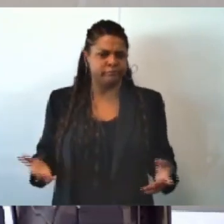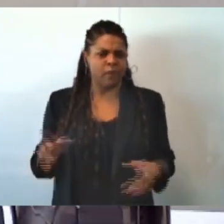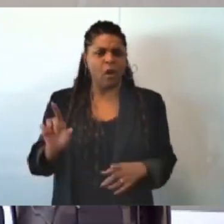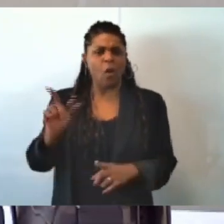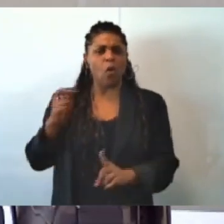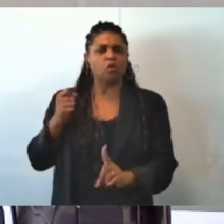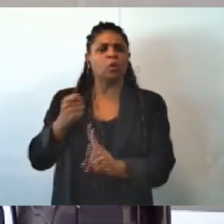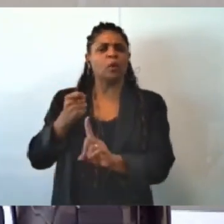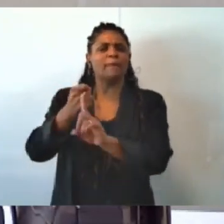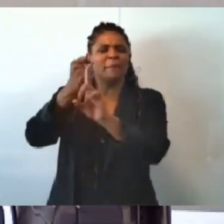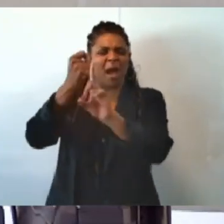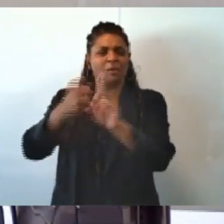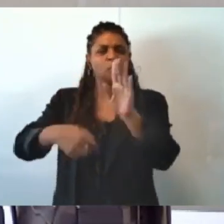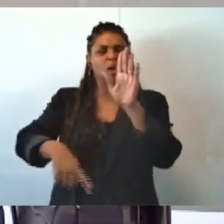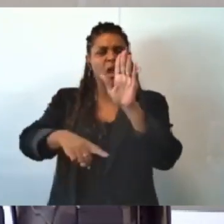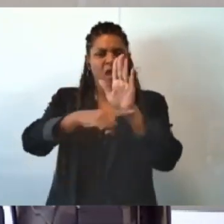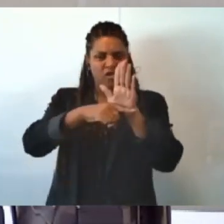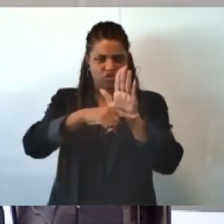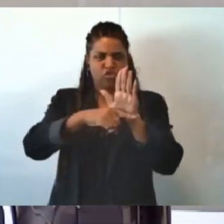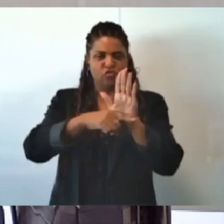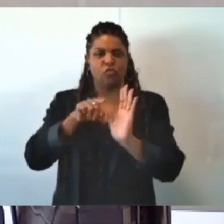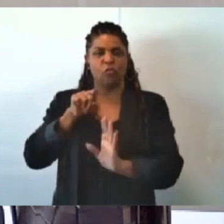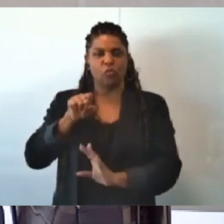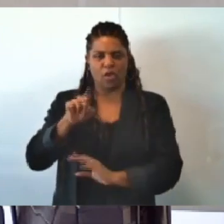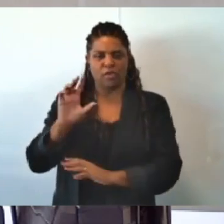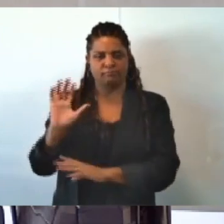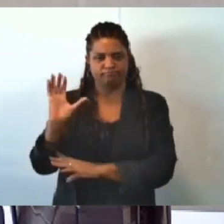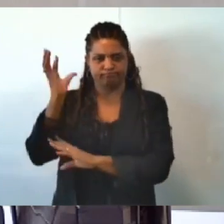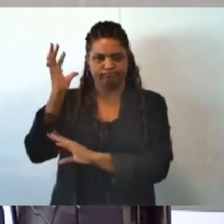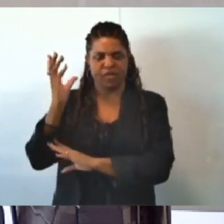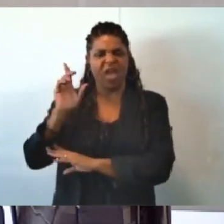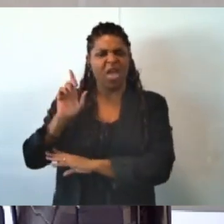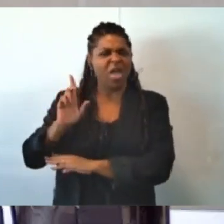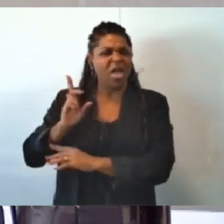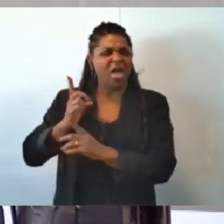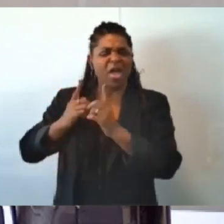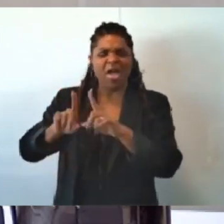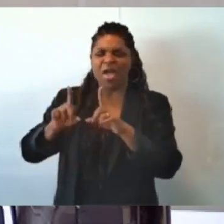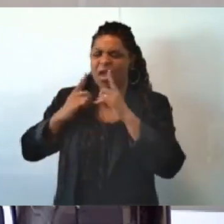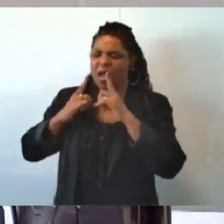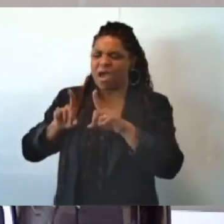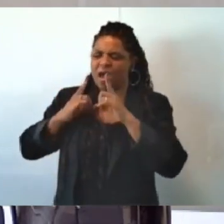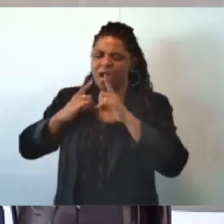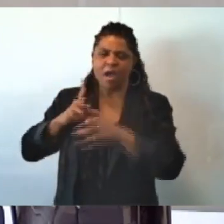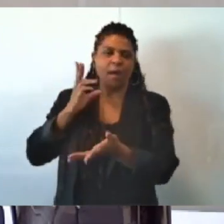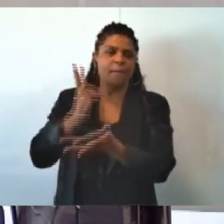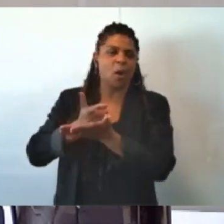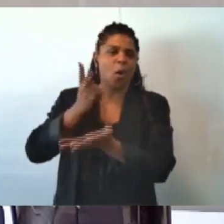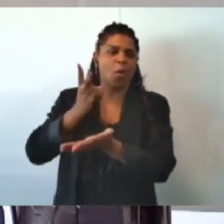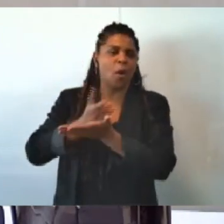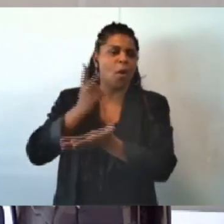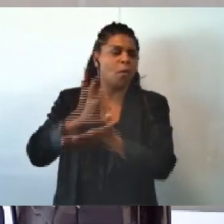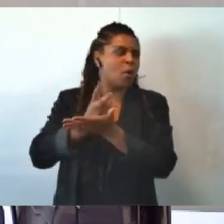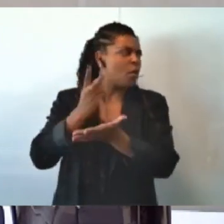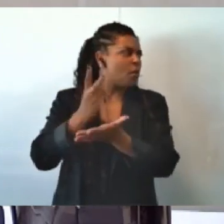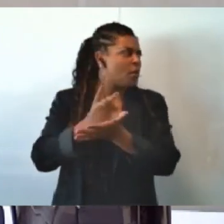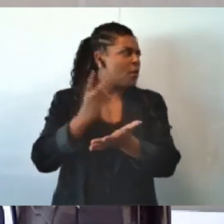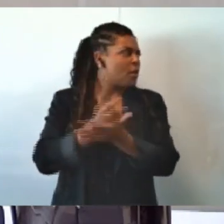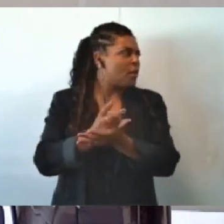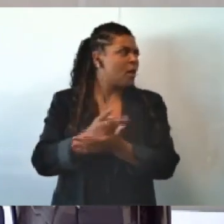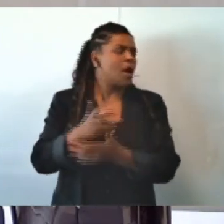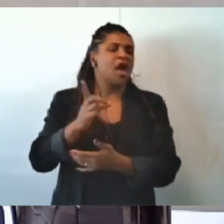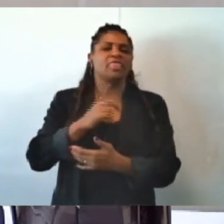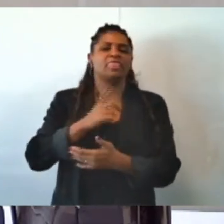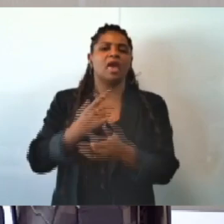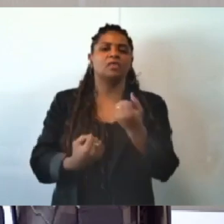deste cenário são as constantes reclamações de moradores e comerciantes por veículos estacionarem